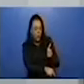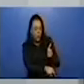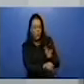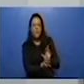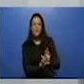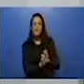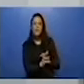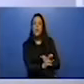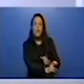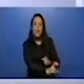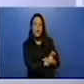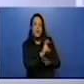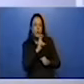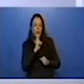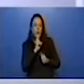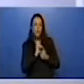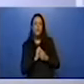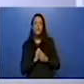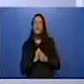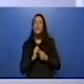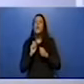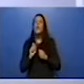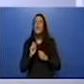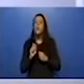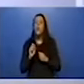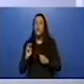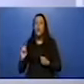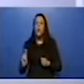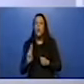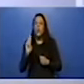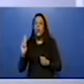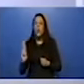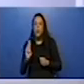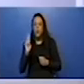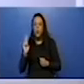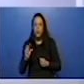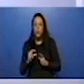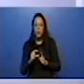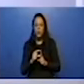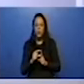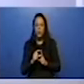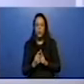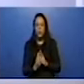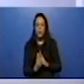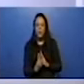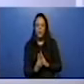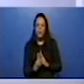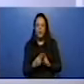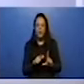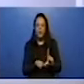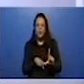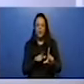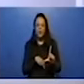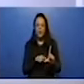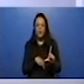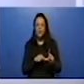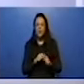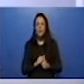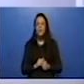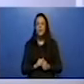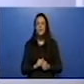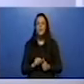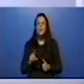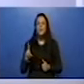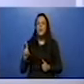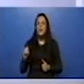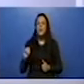passado, é só usar uma palavrinha, ó, de 3 letras. A palavra did. Did, 3 letrinhas